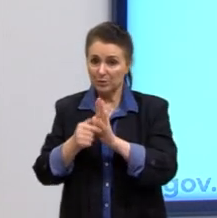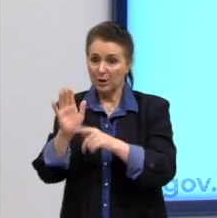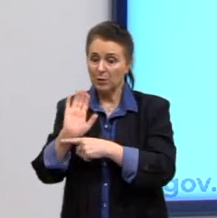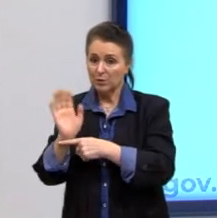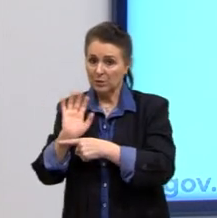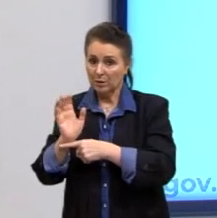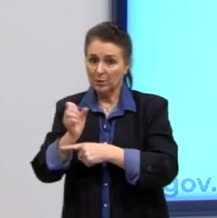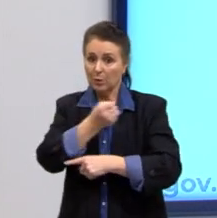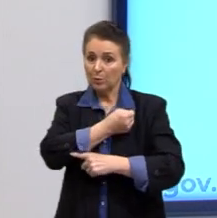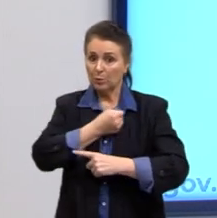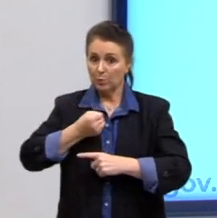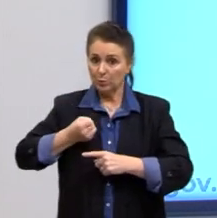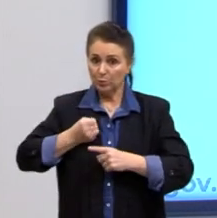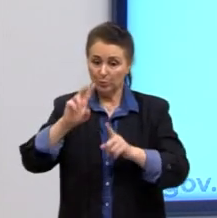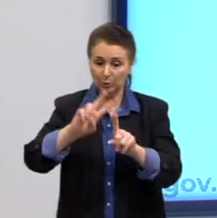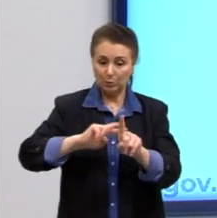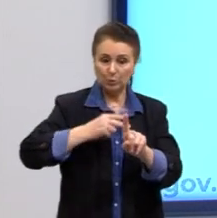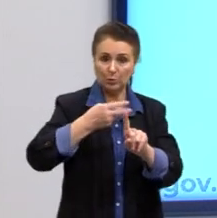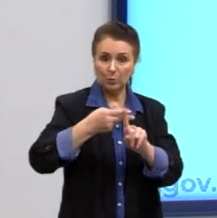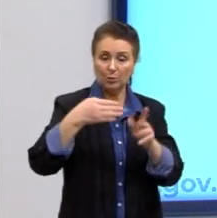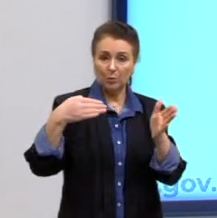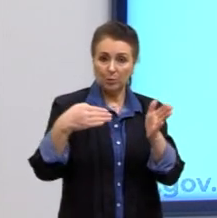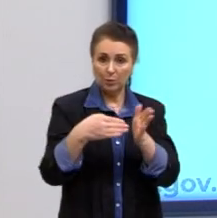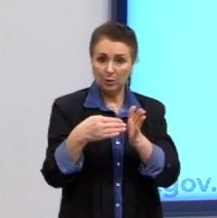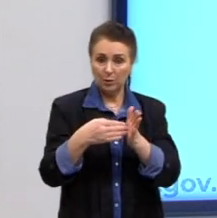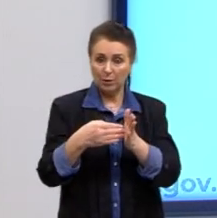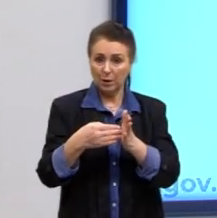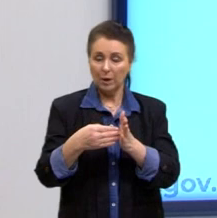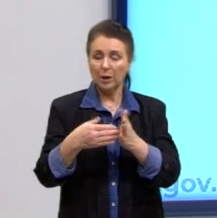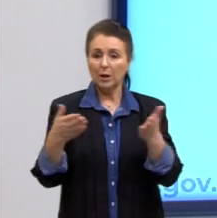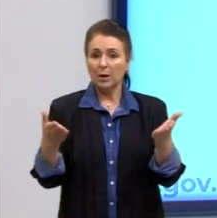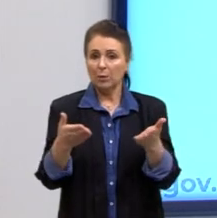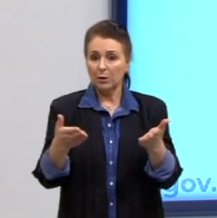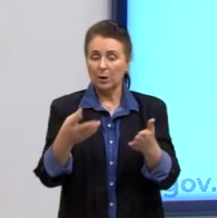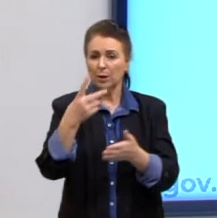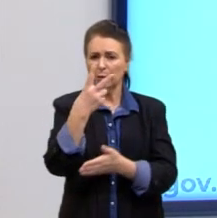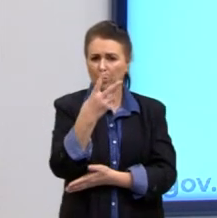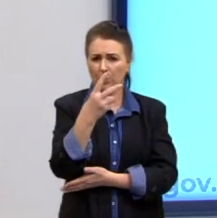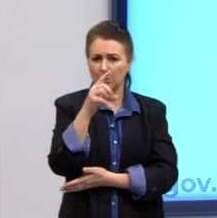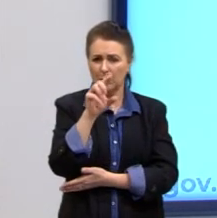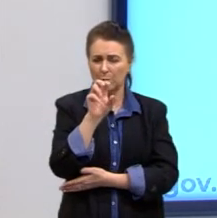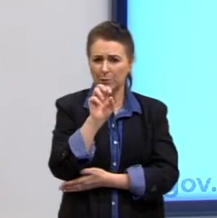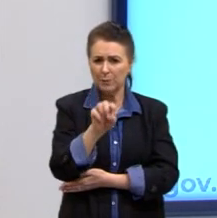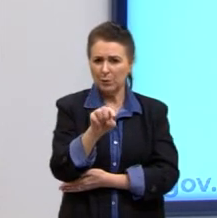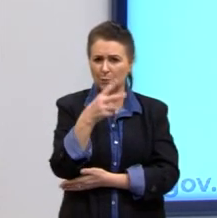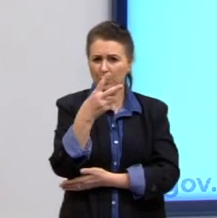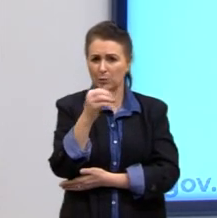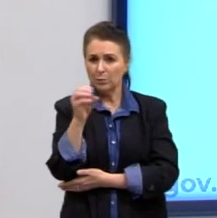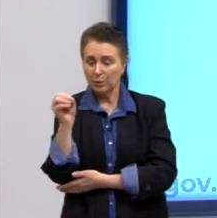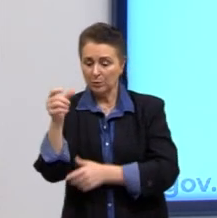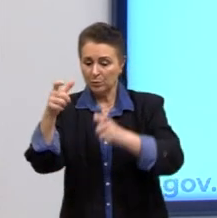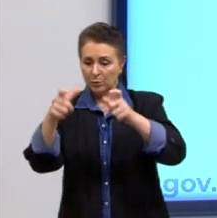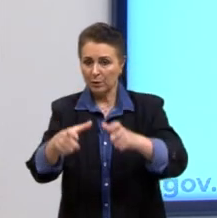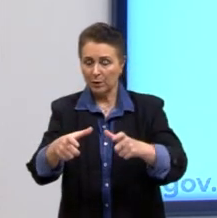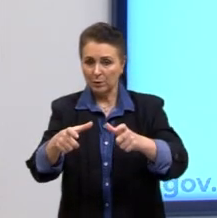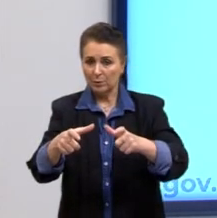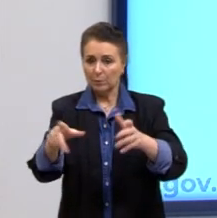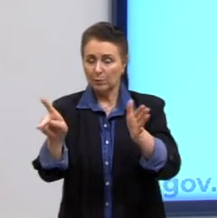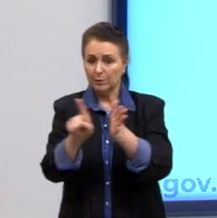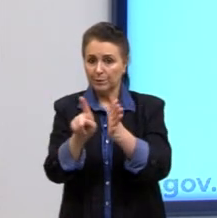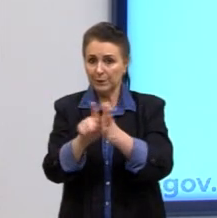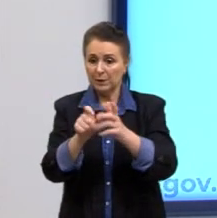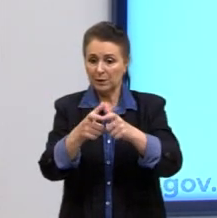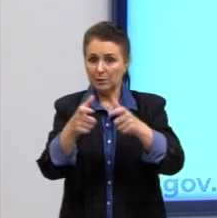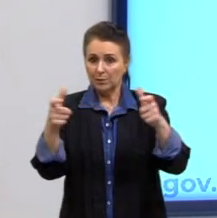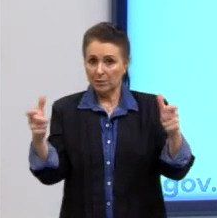de cinemas duplicou até chegar aos atuais 2.200 salas. Esse crescimento, porém, além